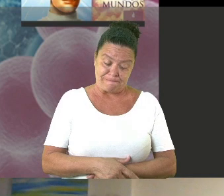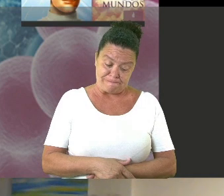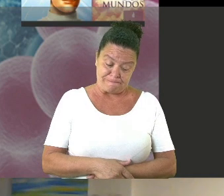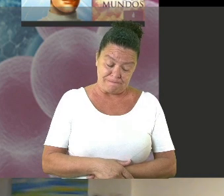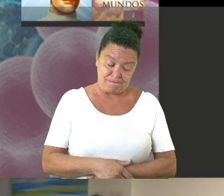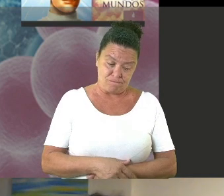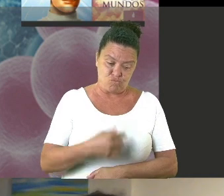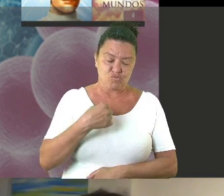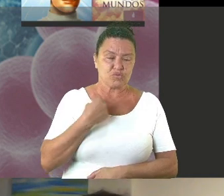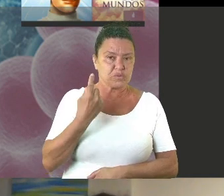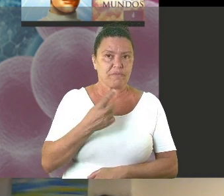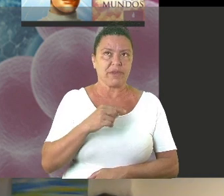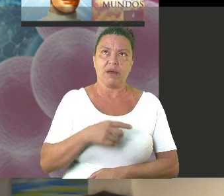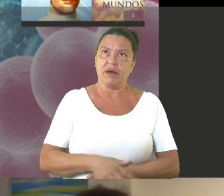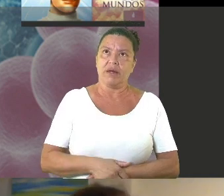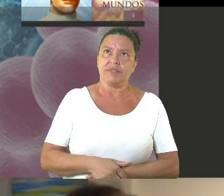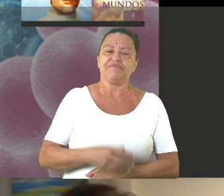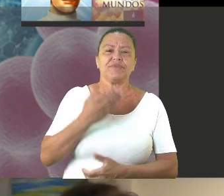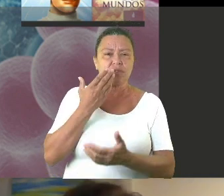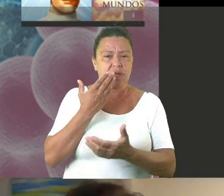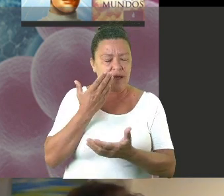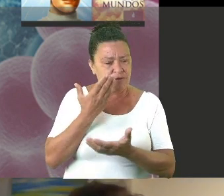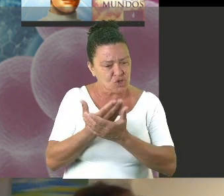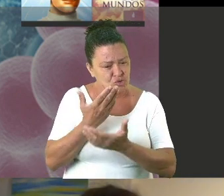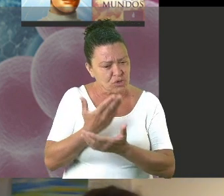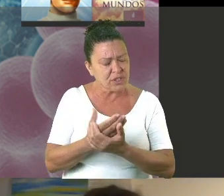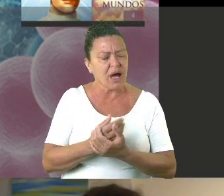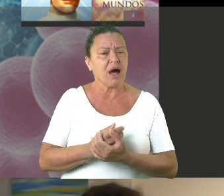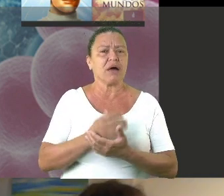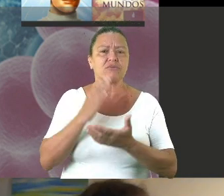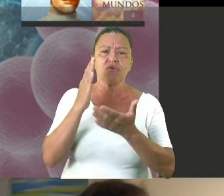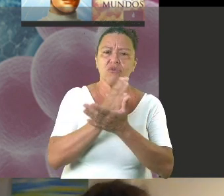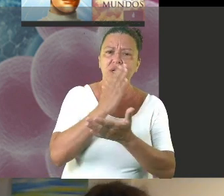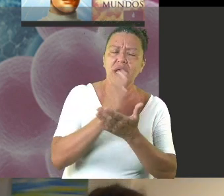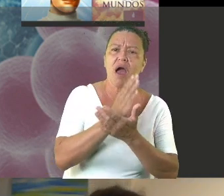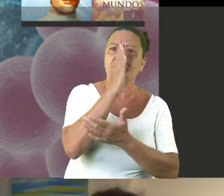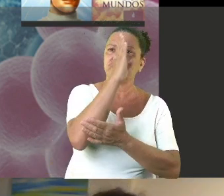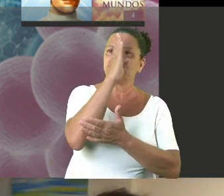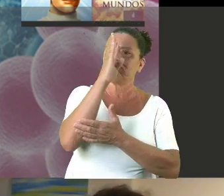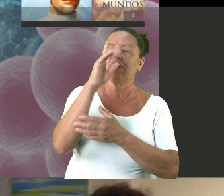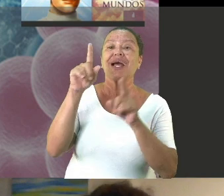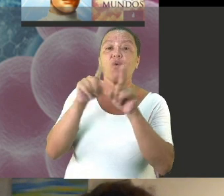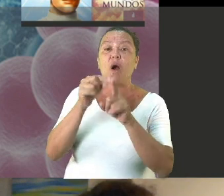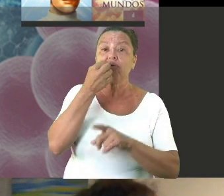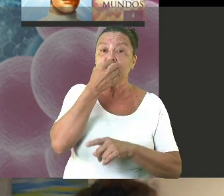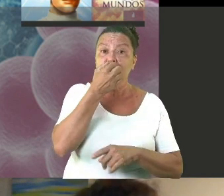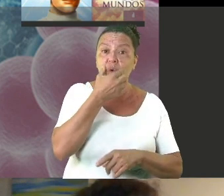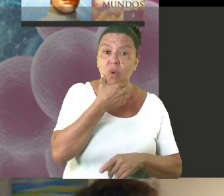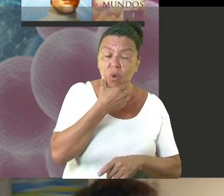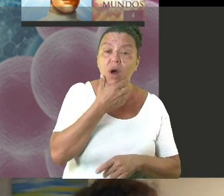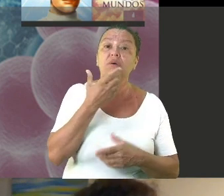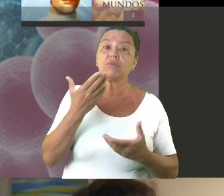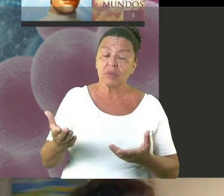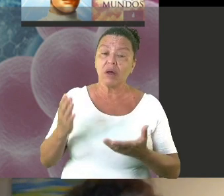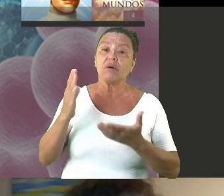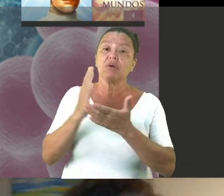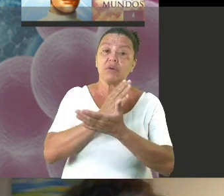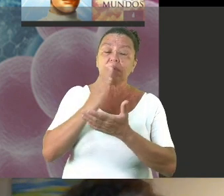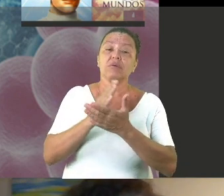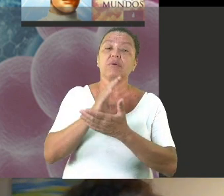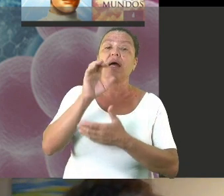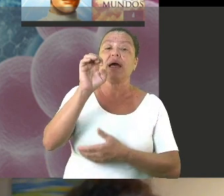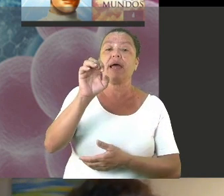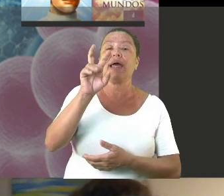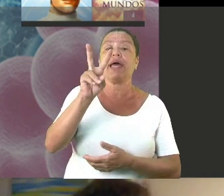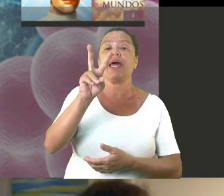quando vai e se aprofunda um pouquinho em algumas obras, como obras do André Luiz, principalmente na obra Evolução em